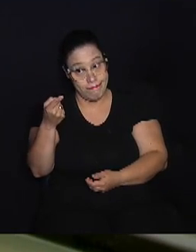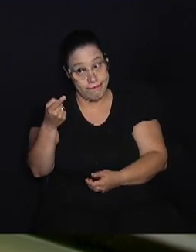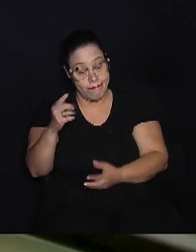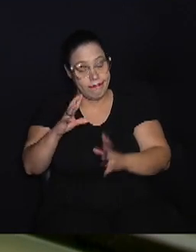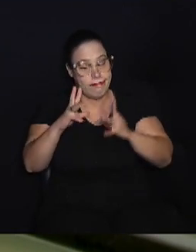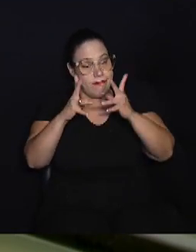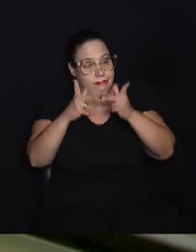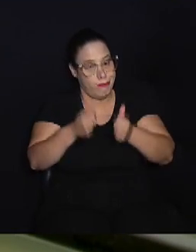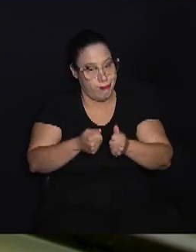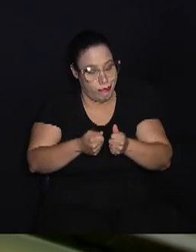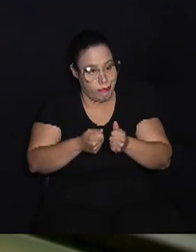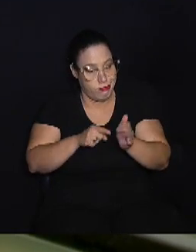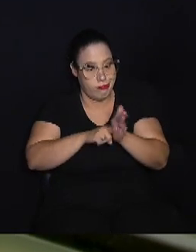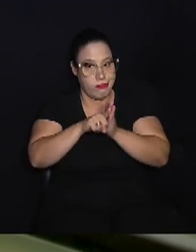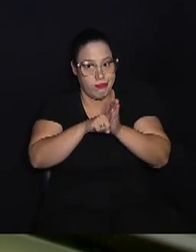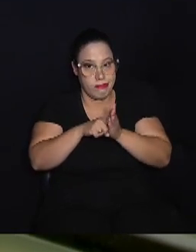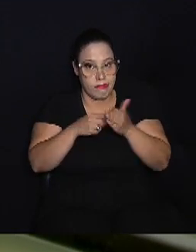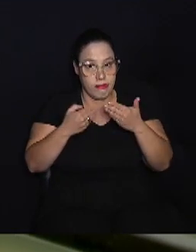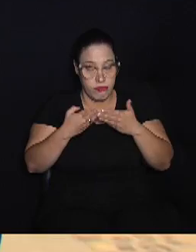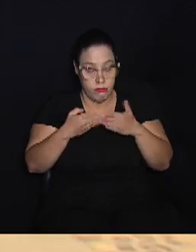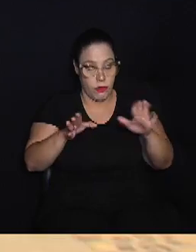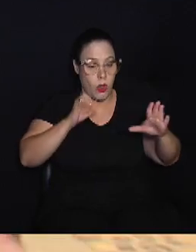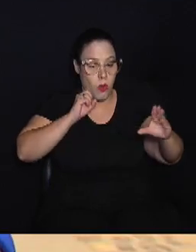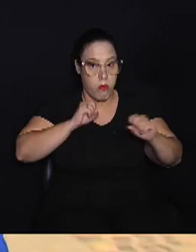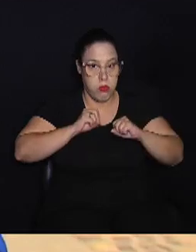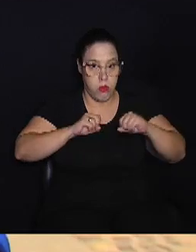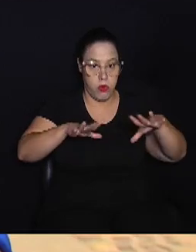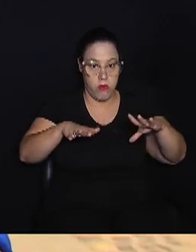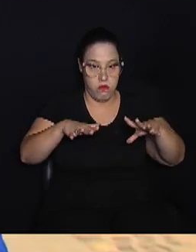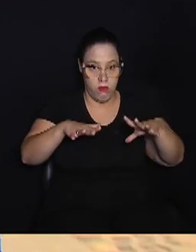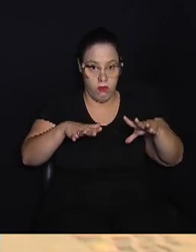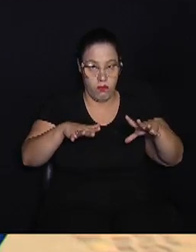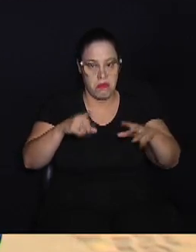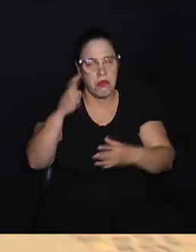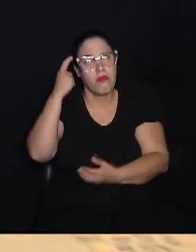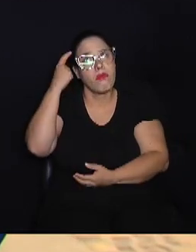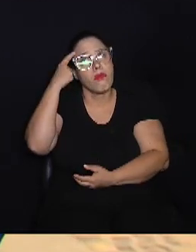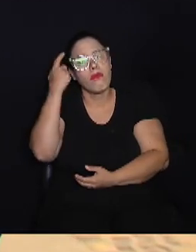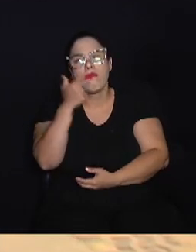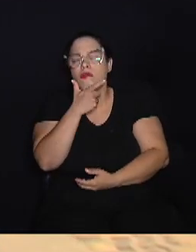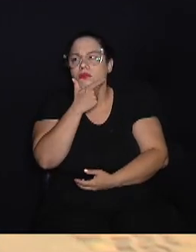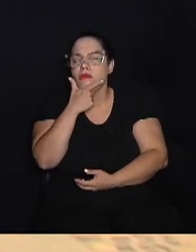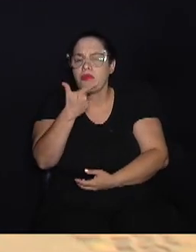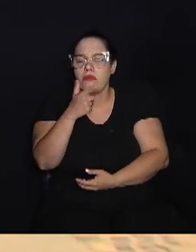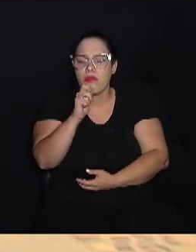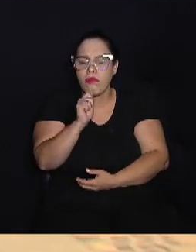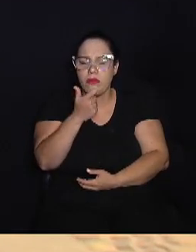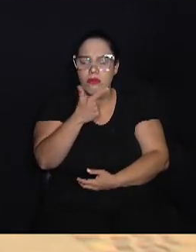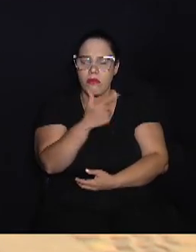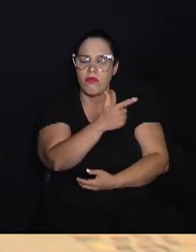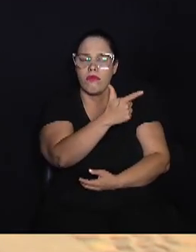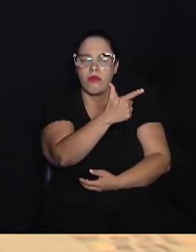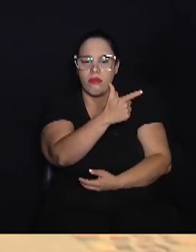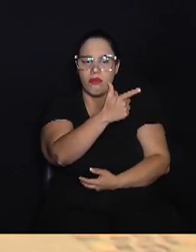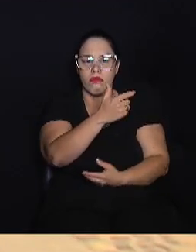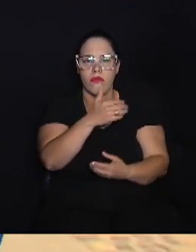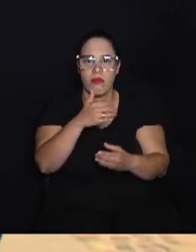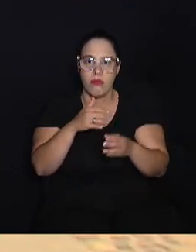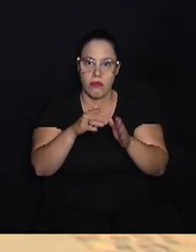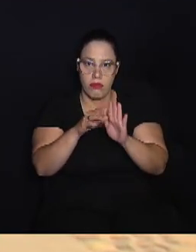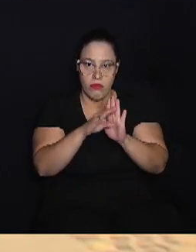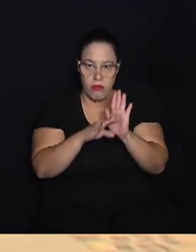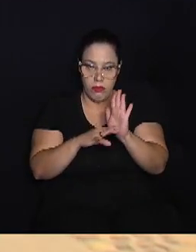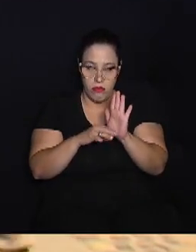todo é que a pesquisa eleitoral pode ser divulgada. Para se ter uma ideia, em 2022, o portal do